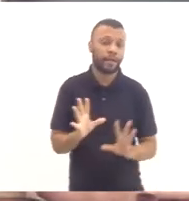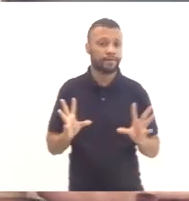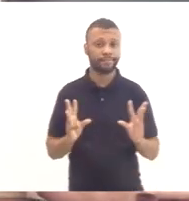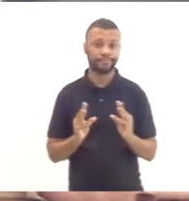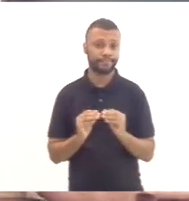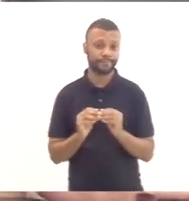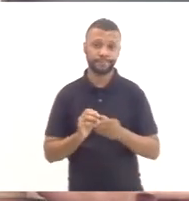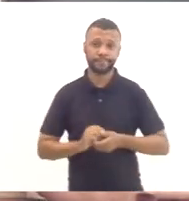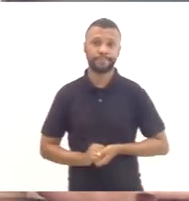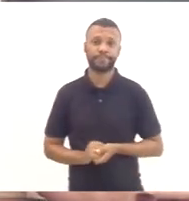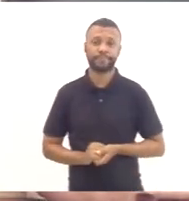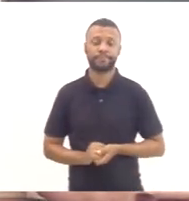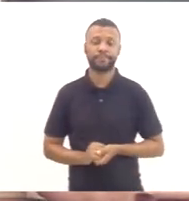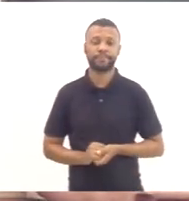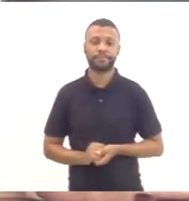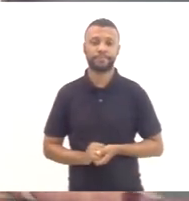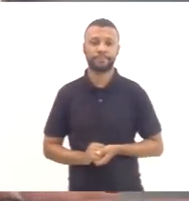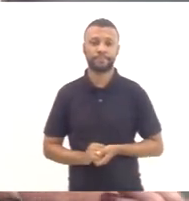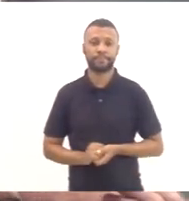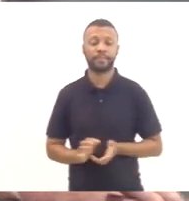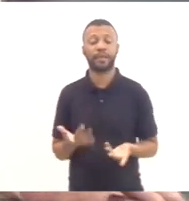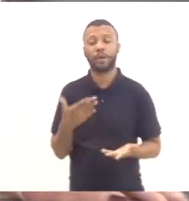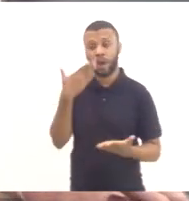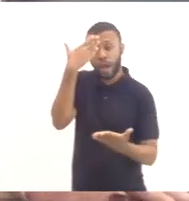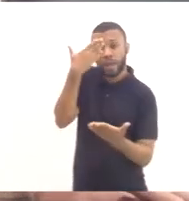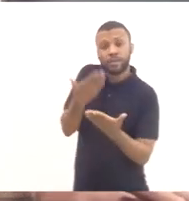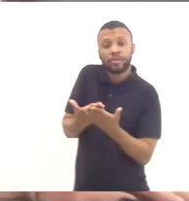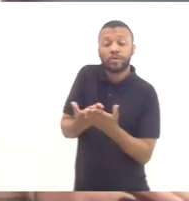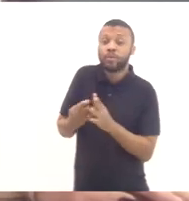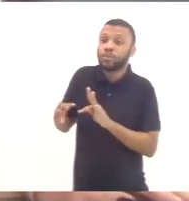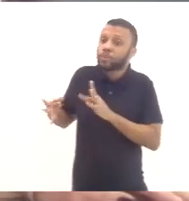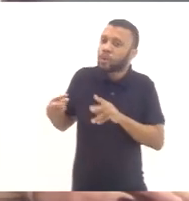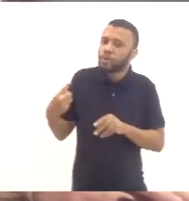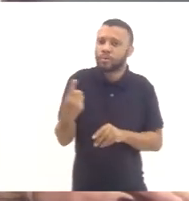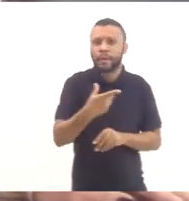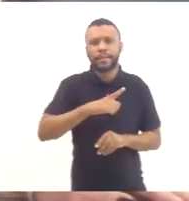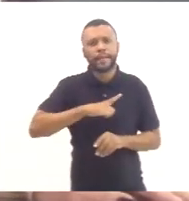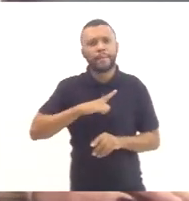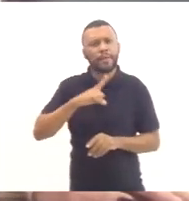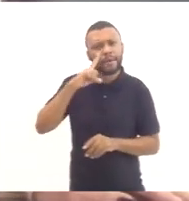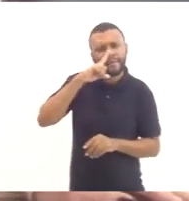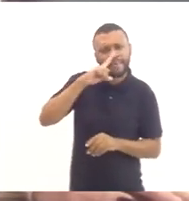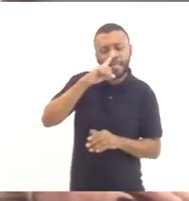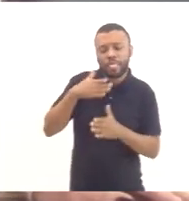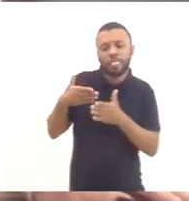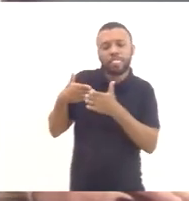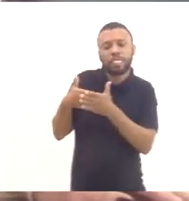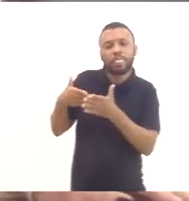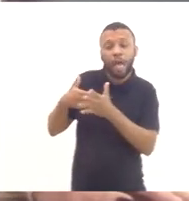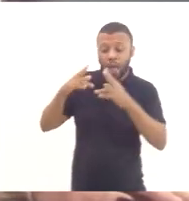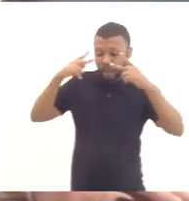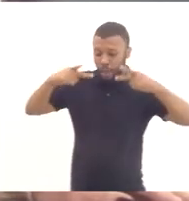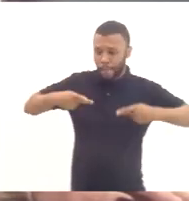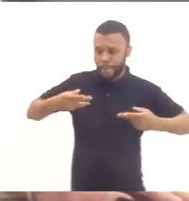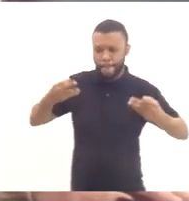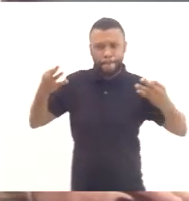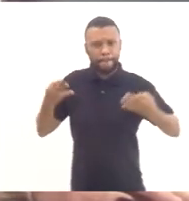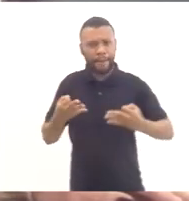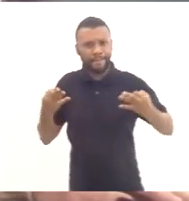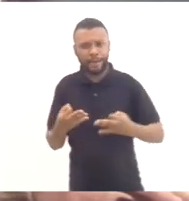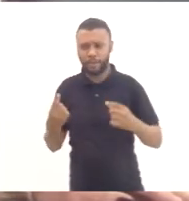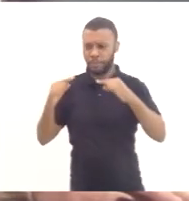que aliás é eu acho que todos nós temos alguma limitação não existe ser humano perfeito